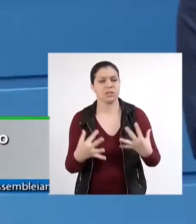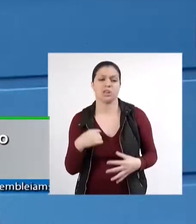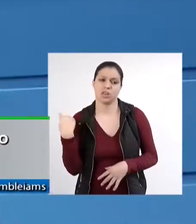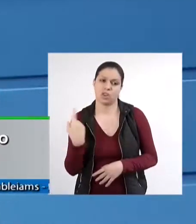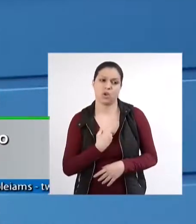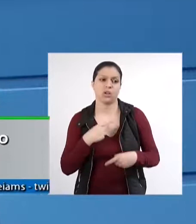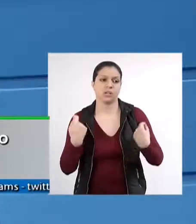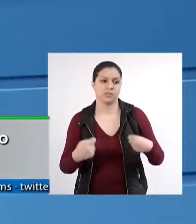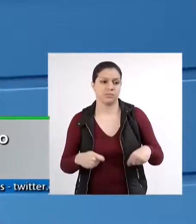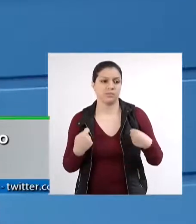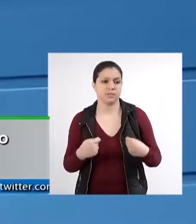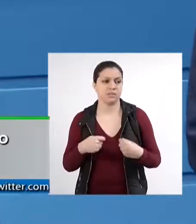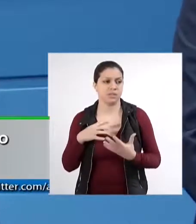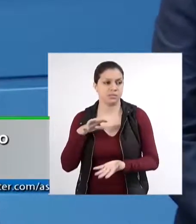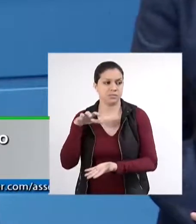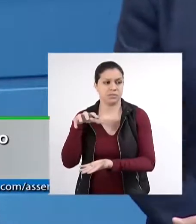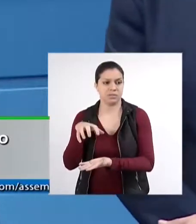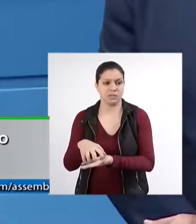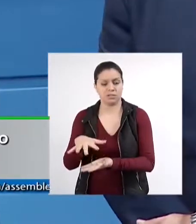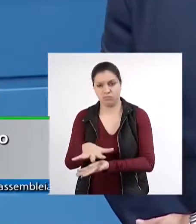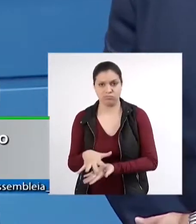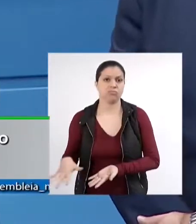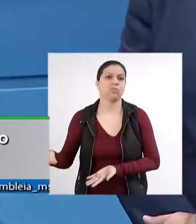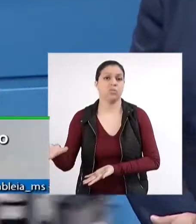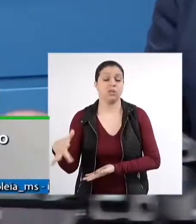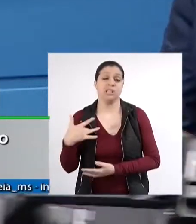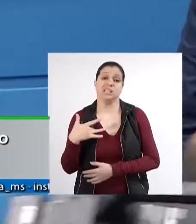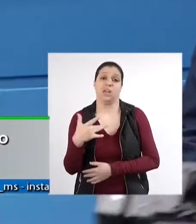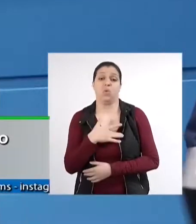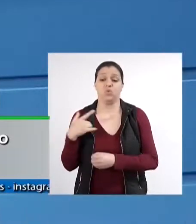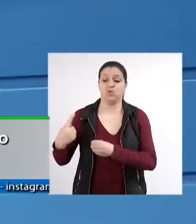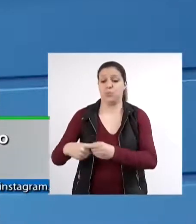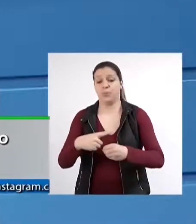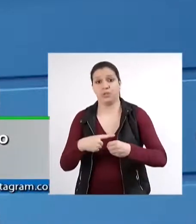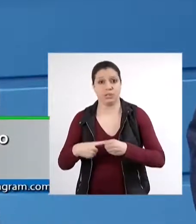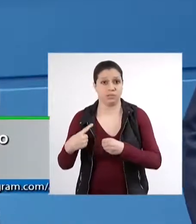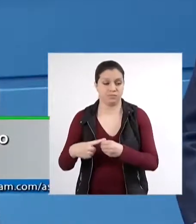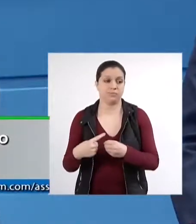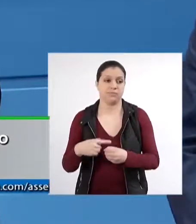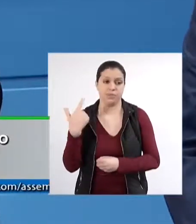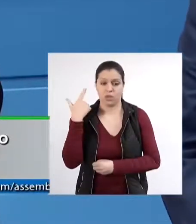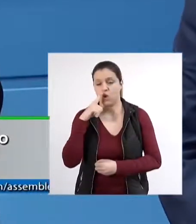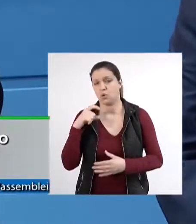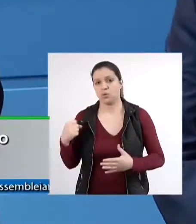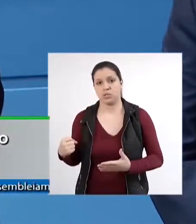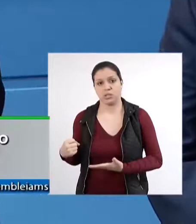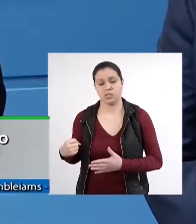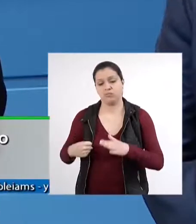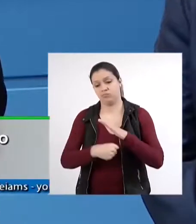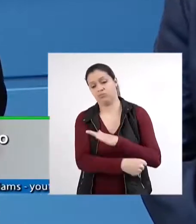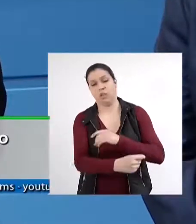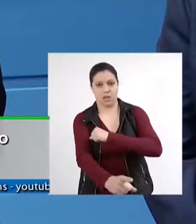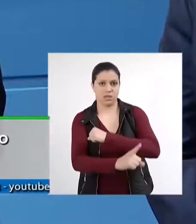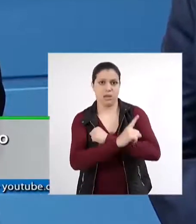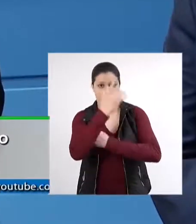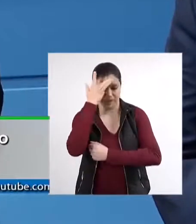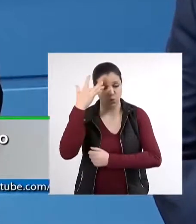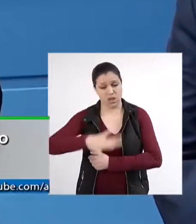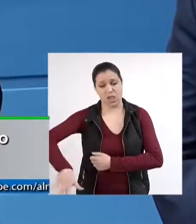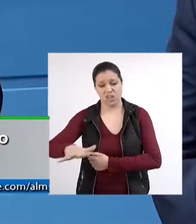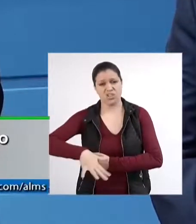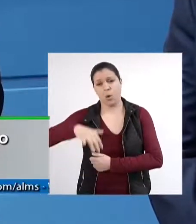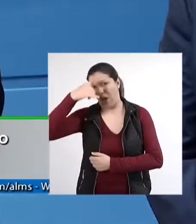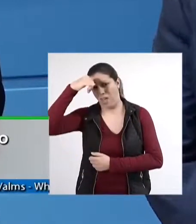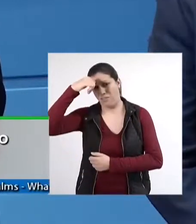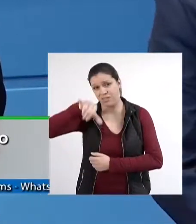centros regionalizados de saúde para poder dar um atendimento às pessoas da região, evitando assim